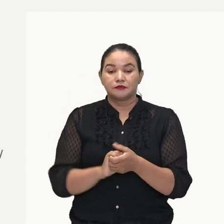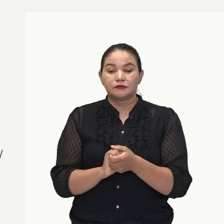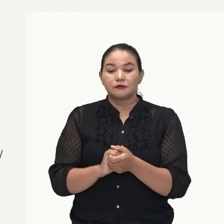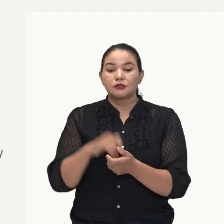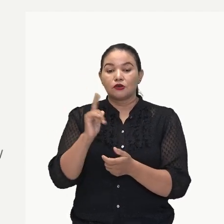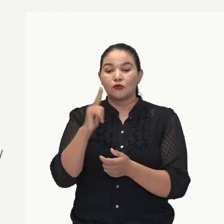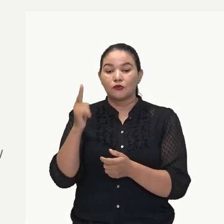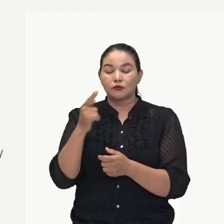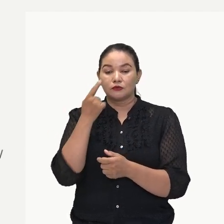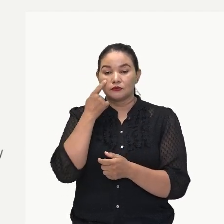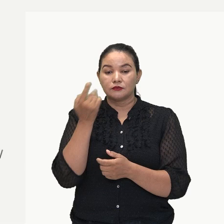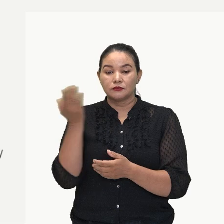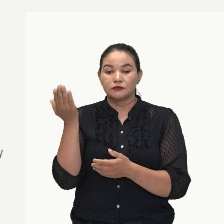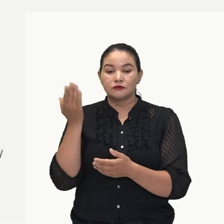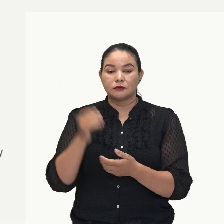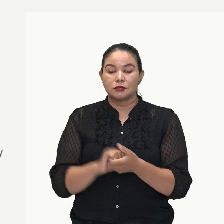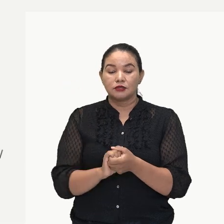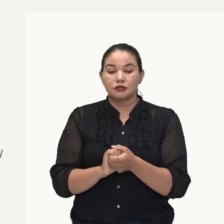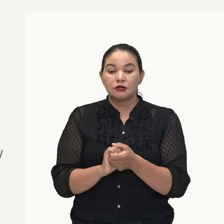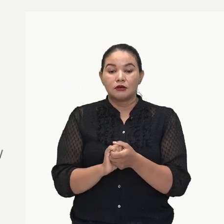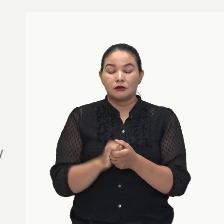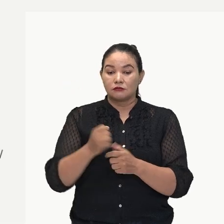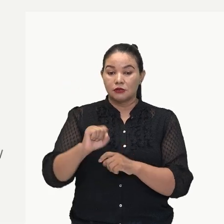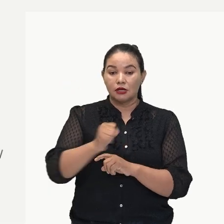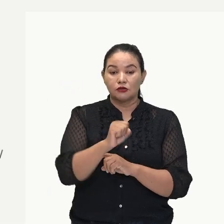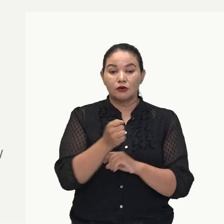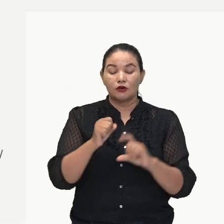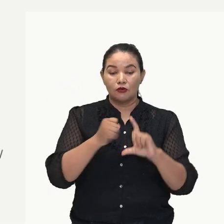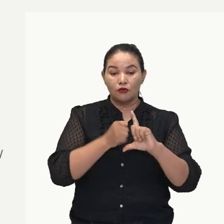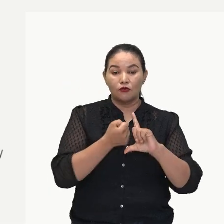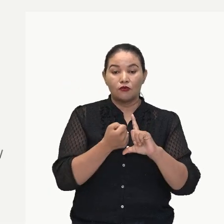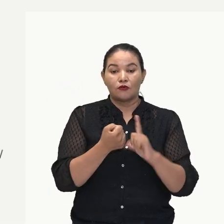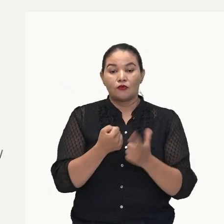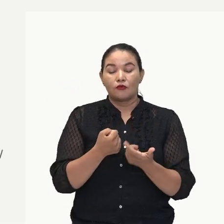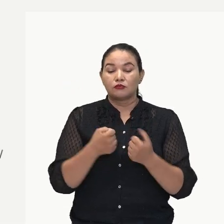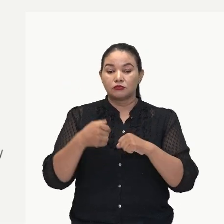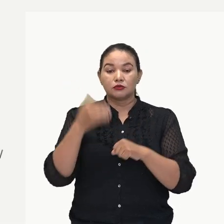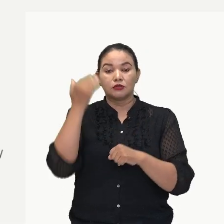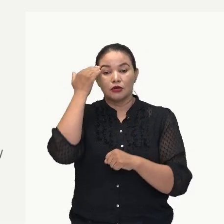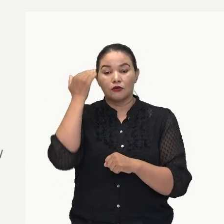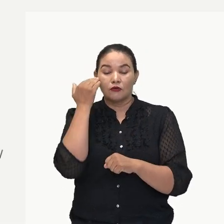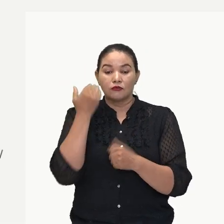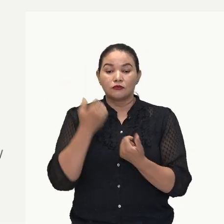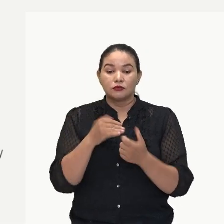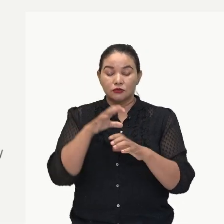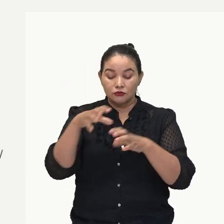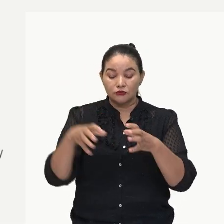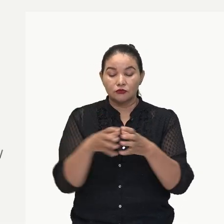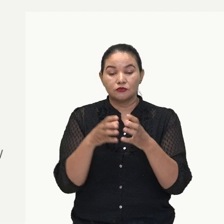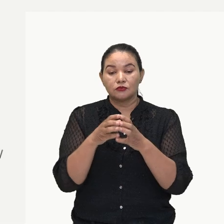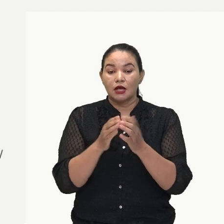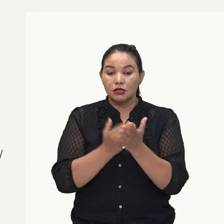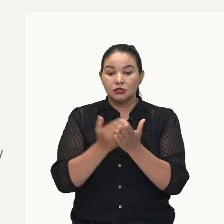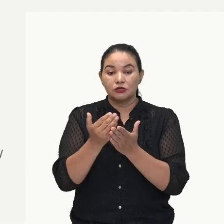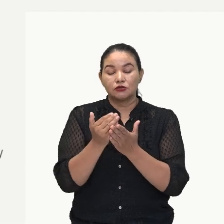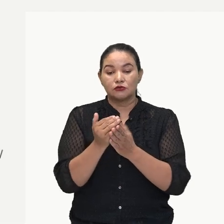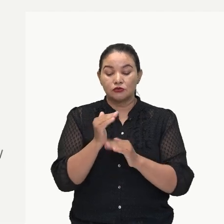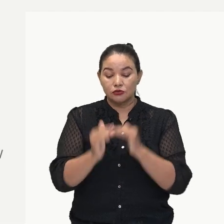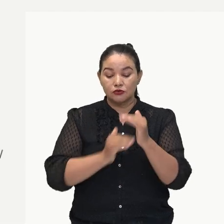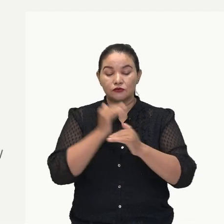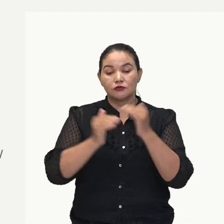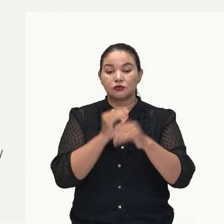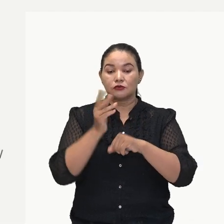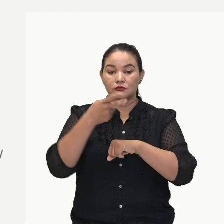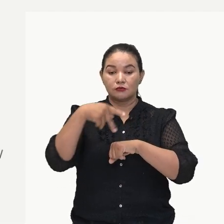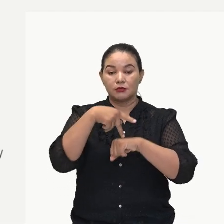Taiwan e com Singapura, que são os tigres asiáticos onde tudo se iniciou o desenvolvimento desses países